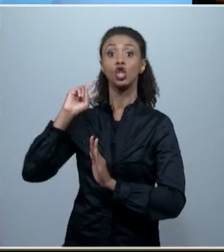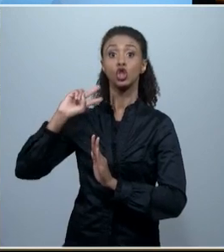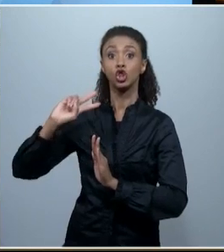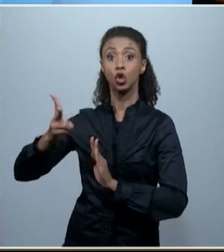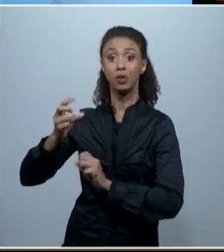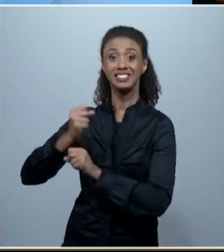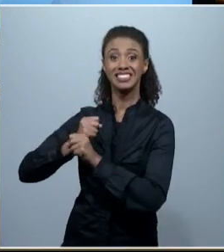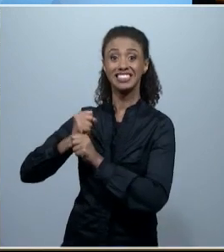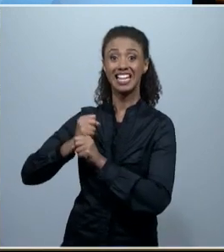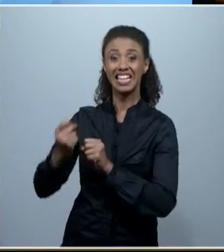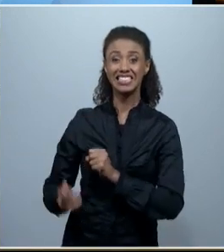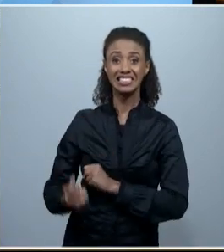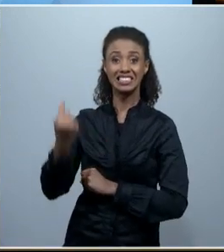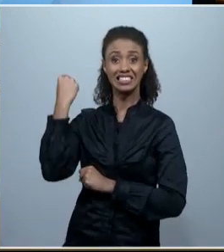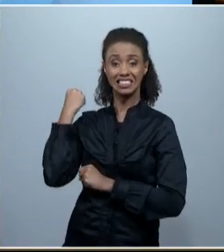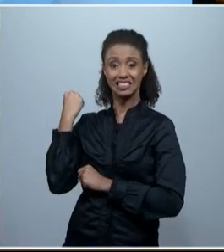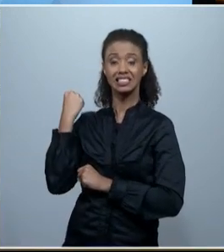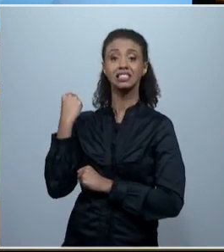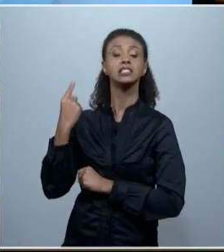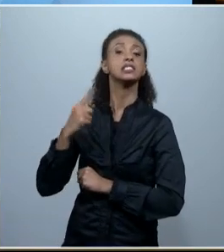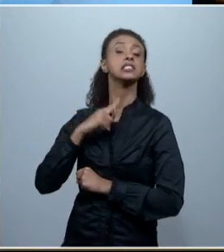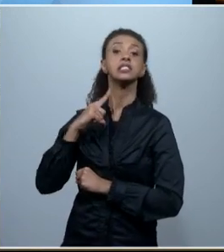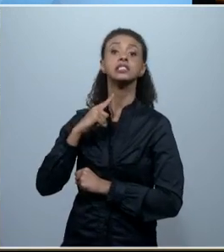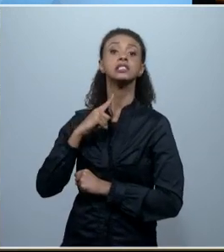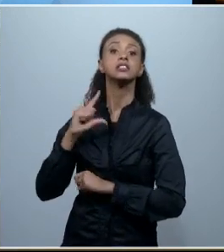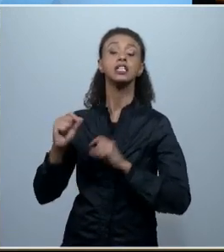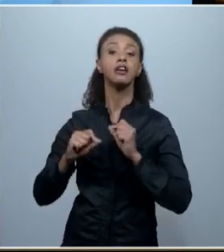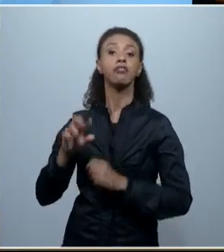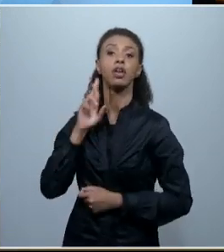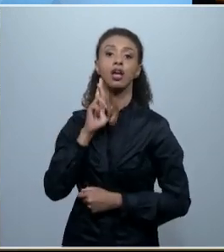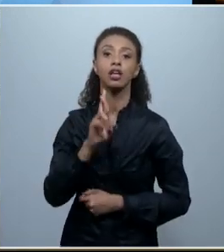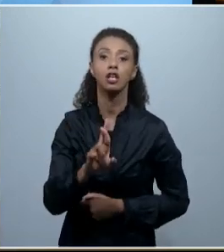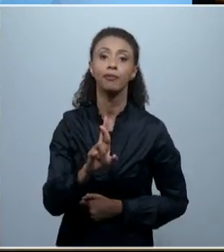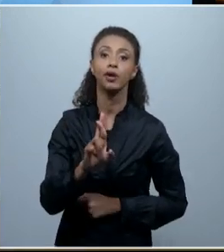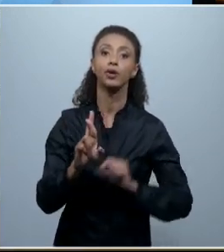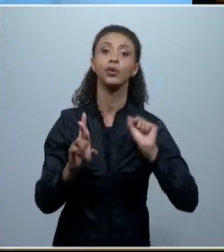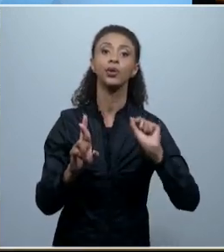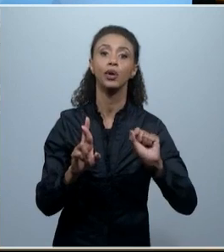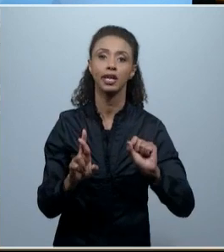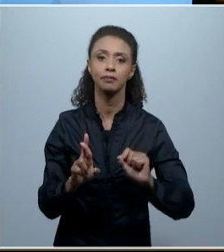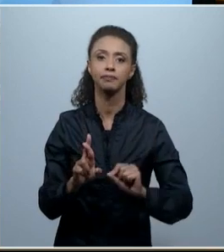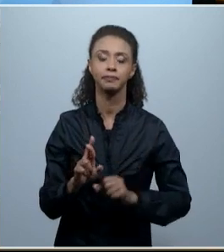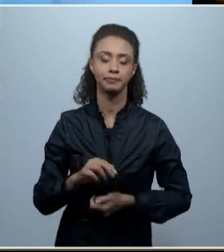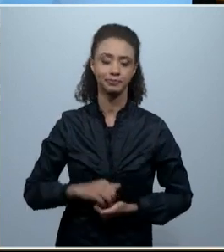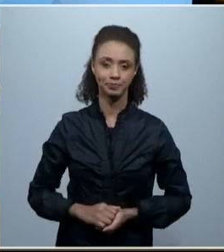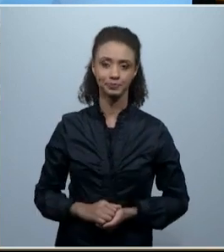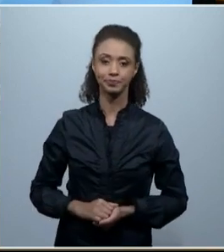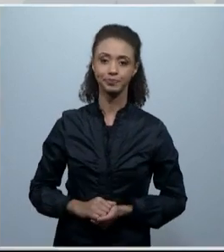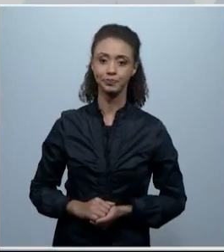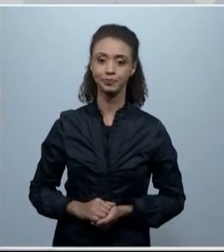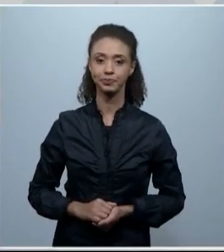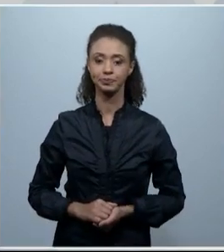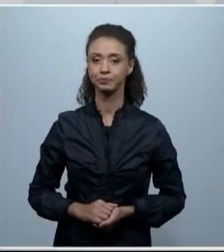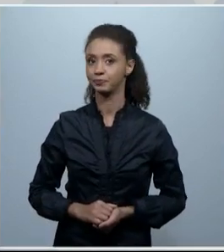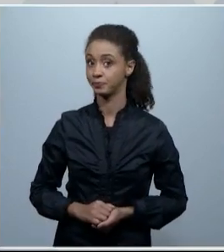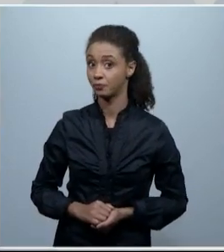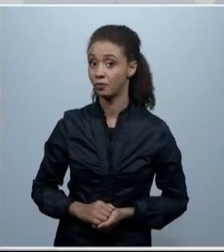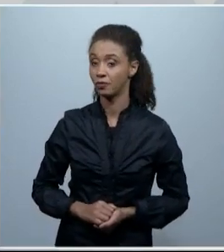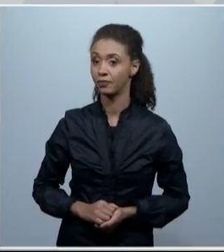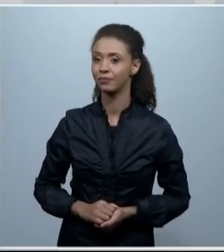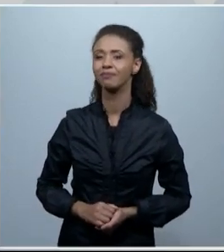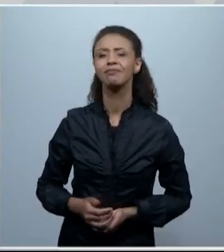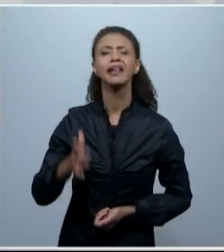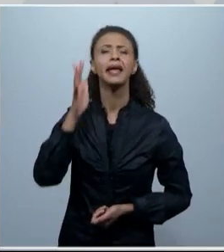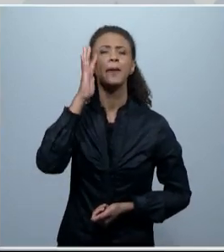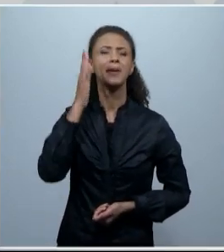apareceu uma resposta ea resposta é muito surpreendente a resposta é a seguinte imagine aqui lá no